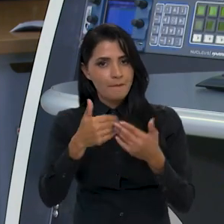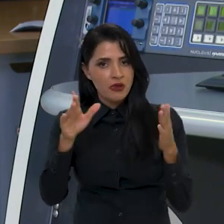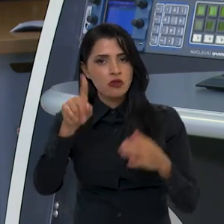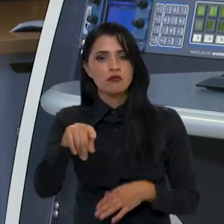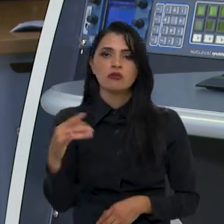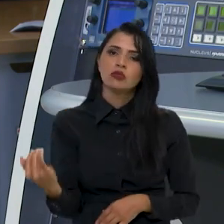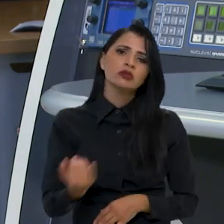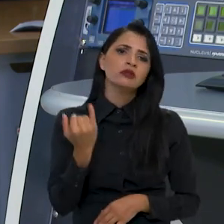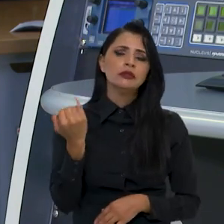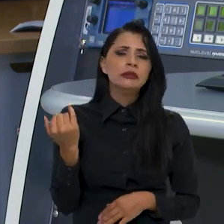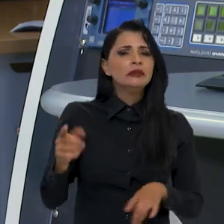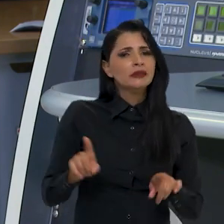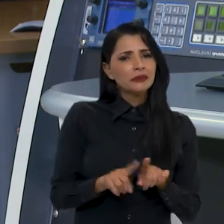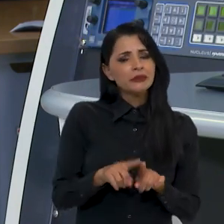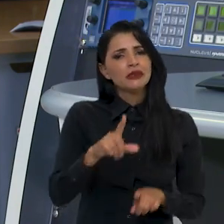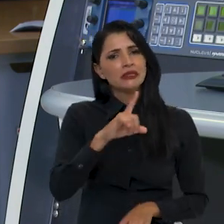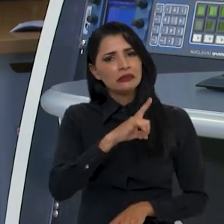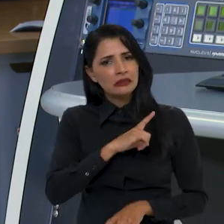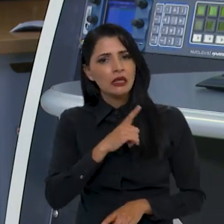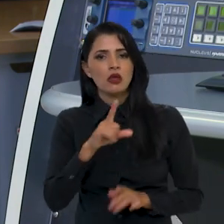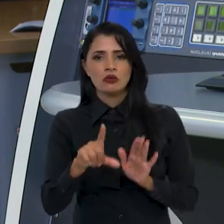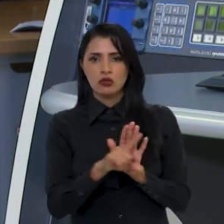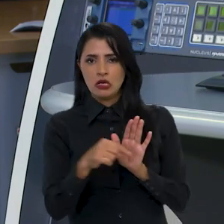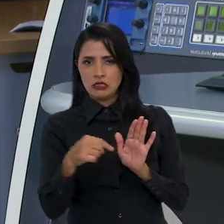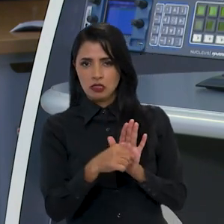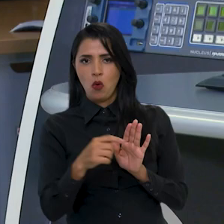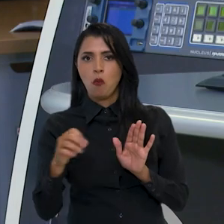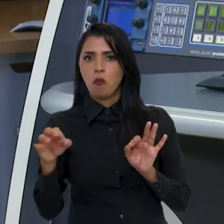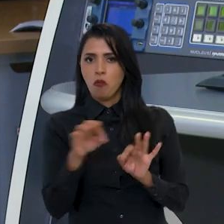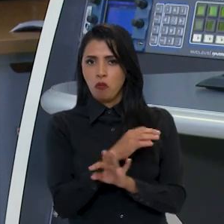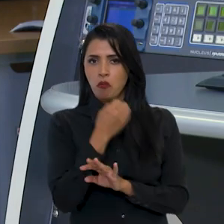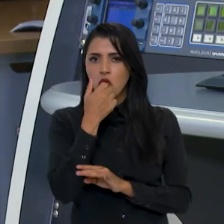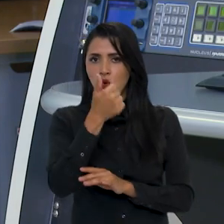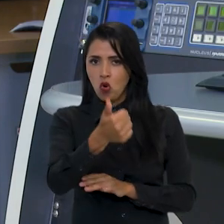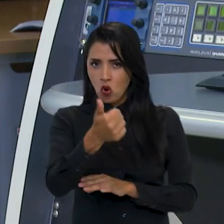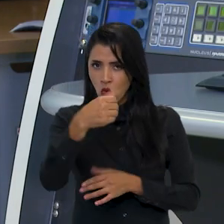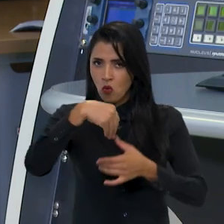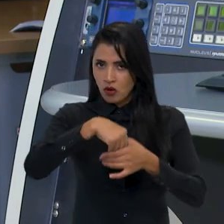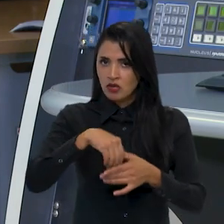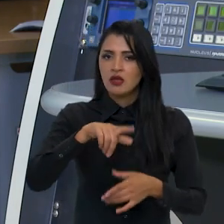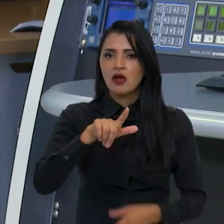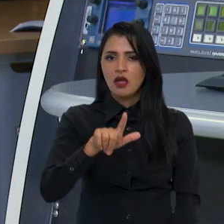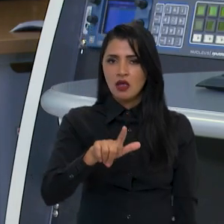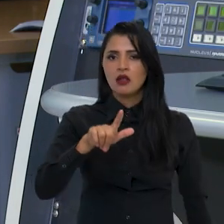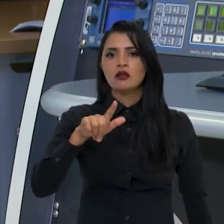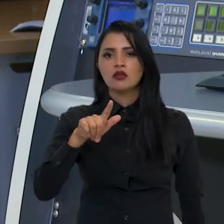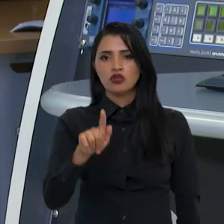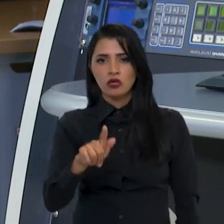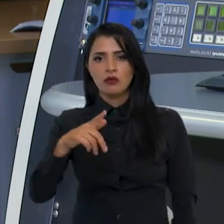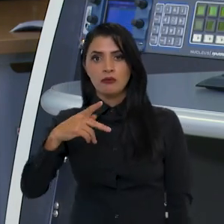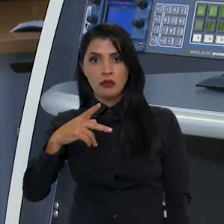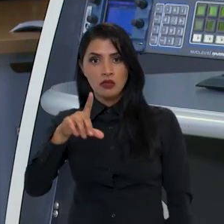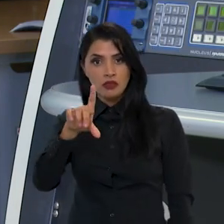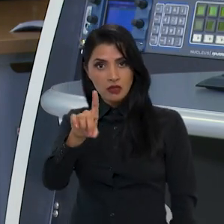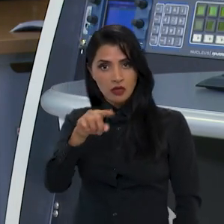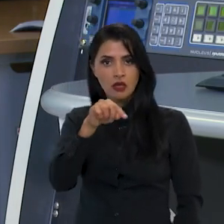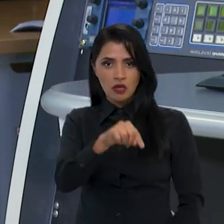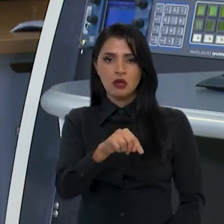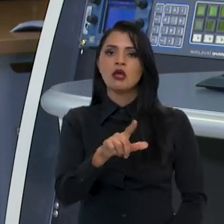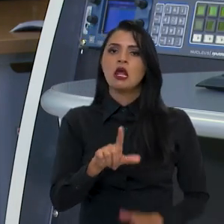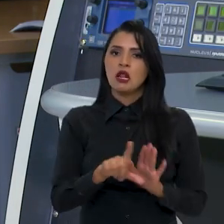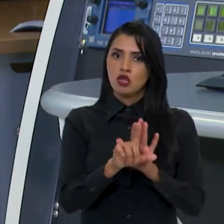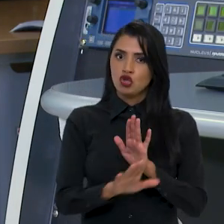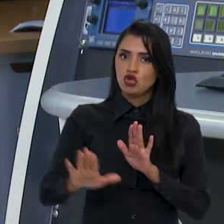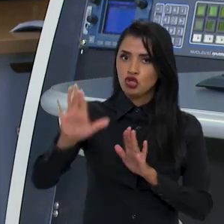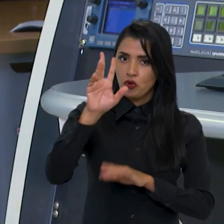coisa importante. Ao mesmo tempo, nós temos uma boa legislação já estabelecida no Brasil com a LGPD, a Lei Geral de Proteção de